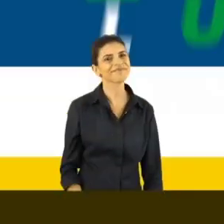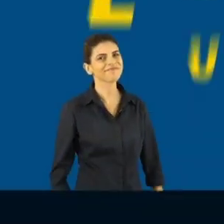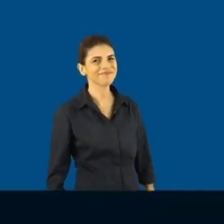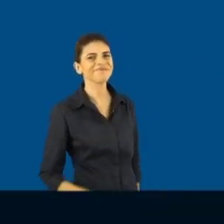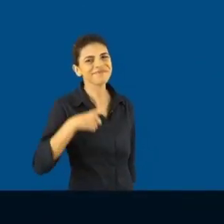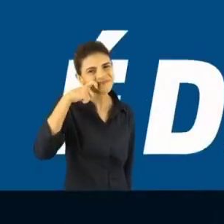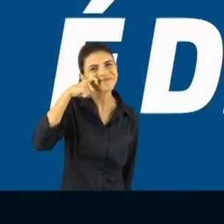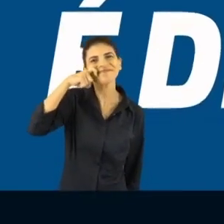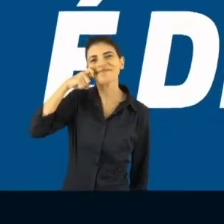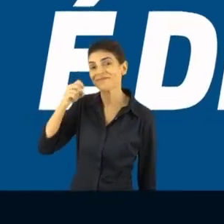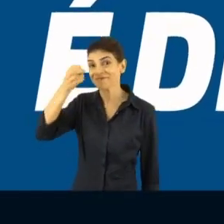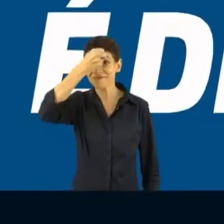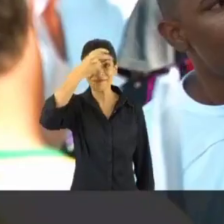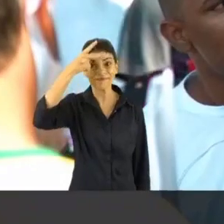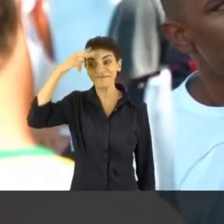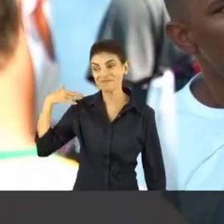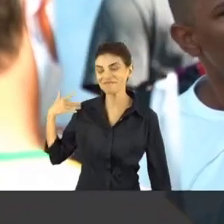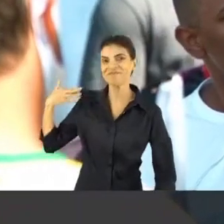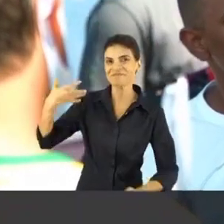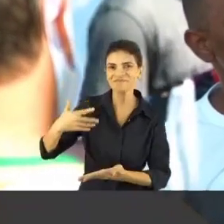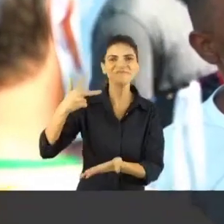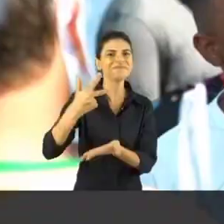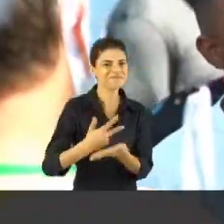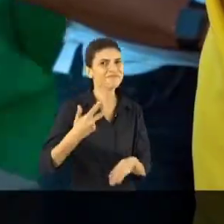todo mundo!